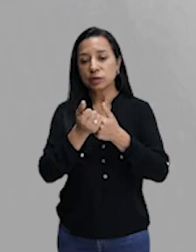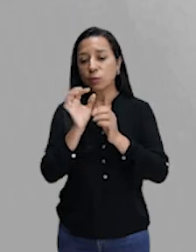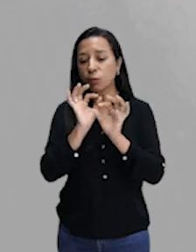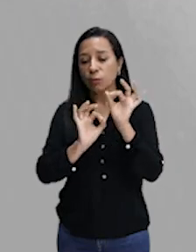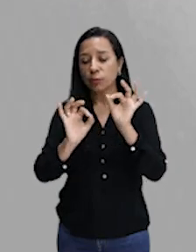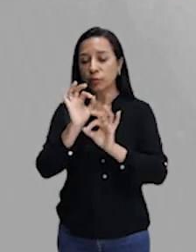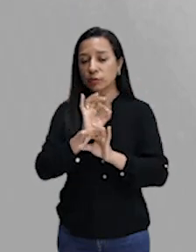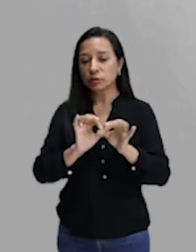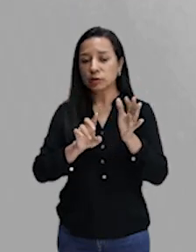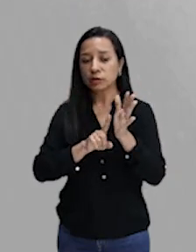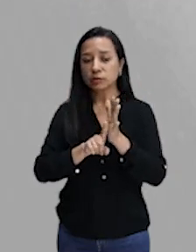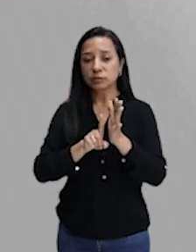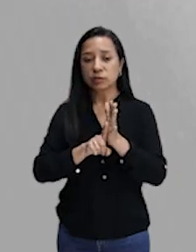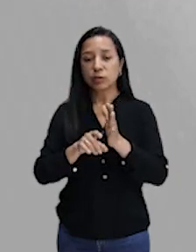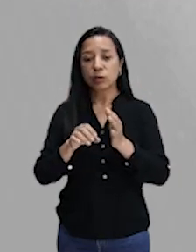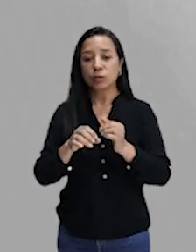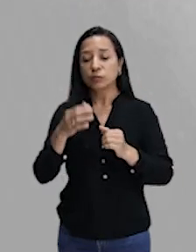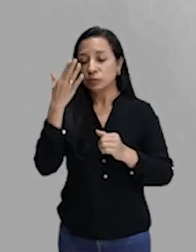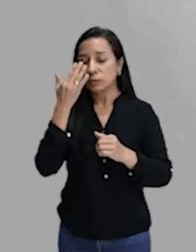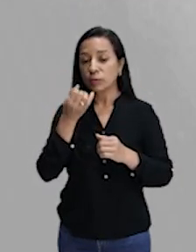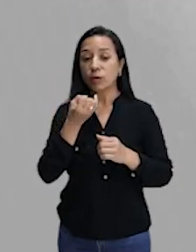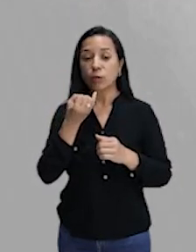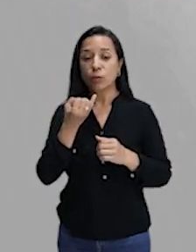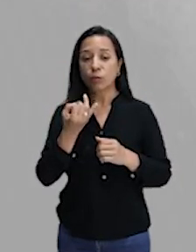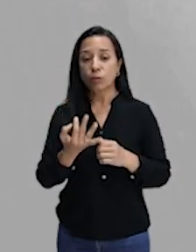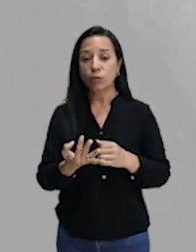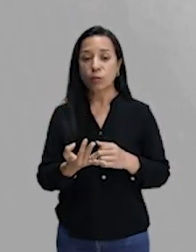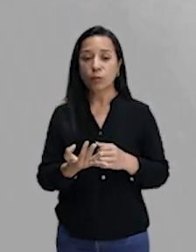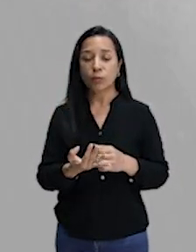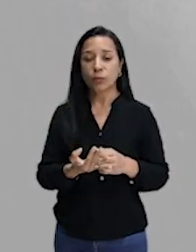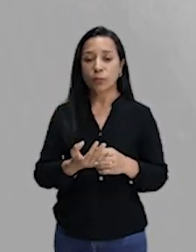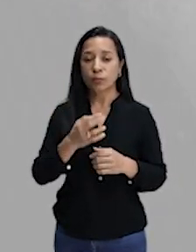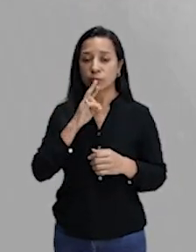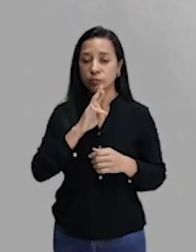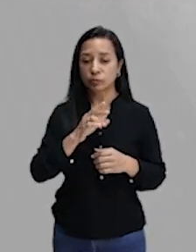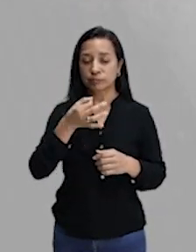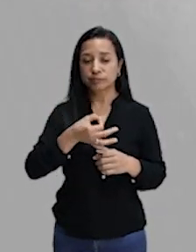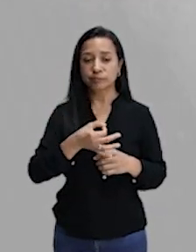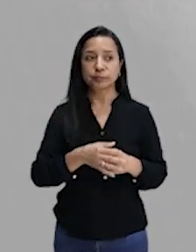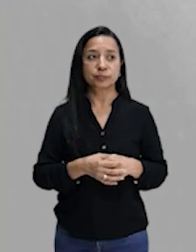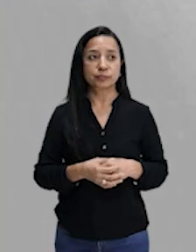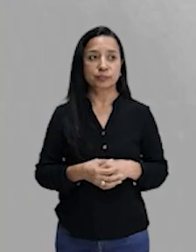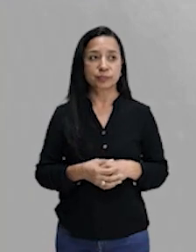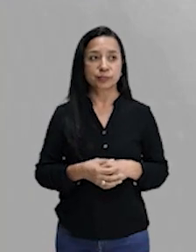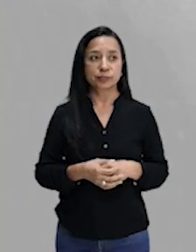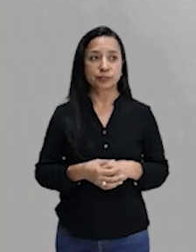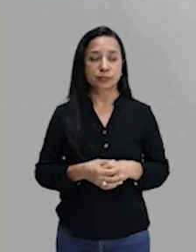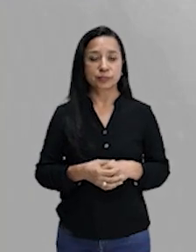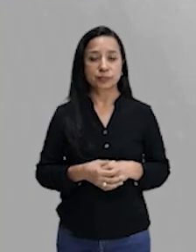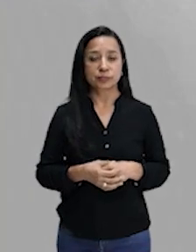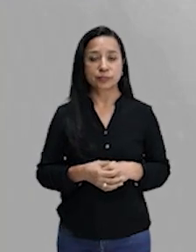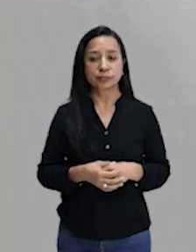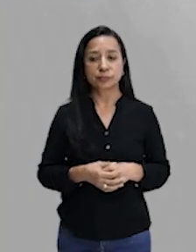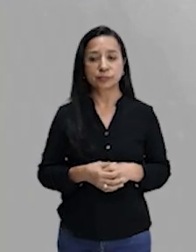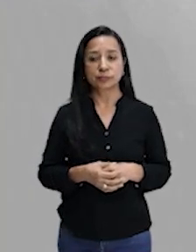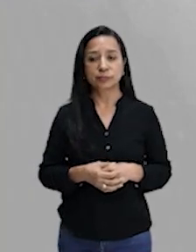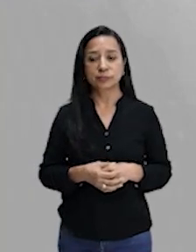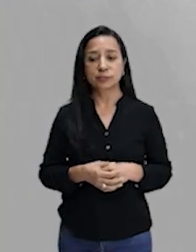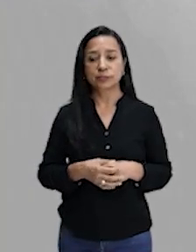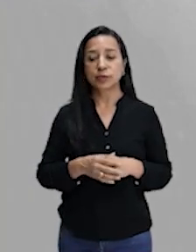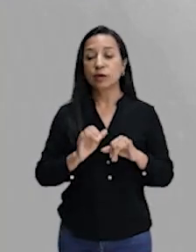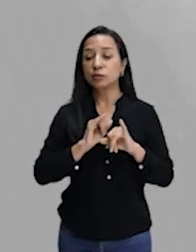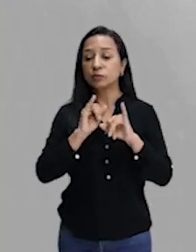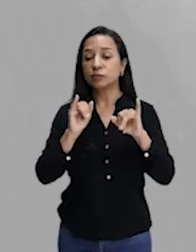e saber qual é a resposta correta né Vamos lá então A corrente elétrica que ele deu é de 0,